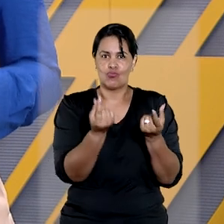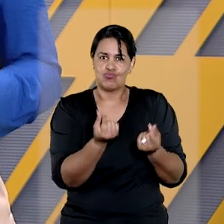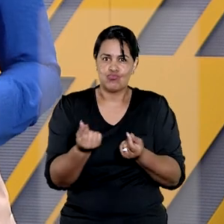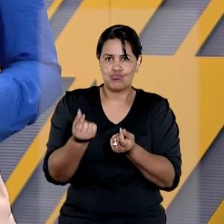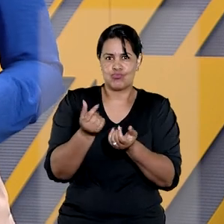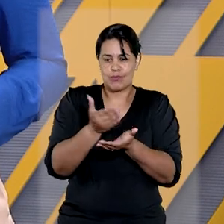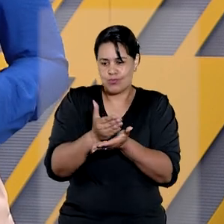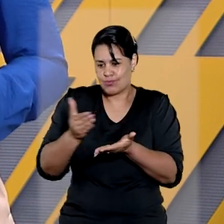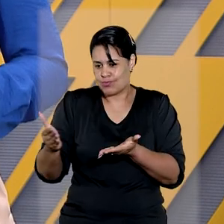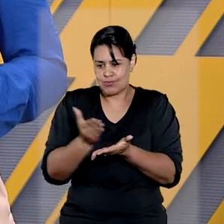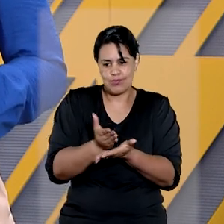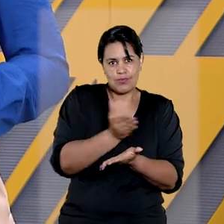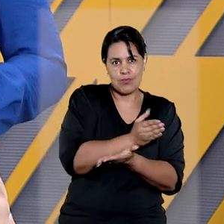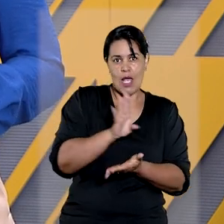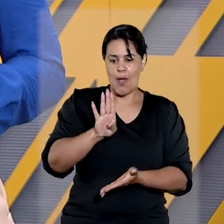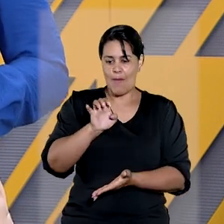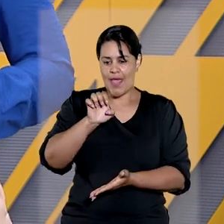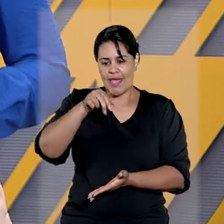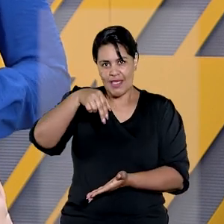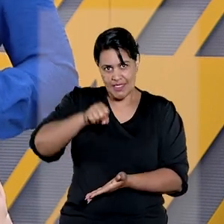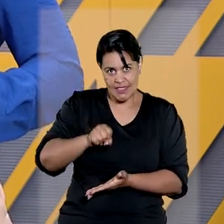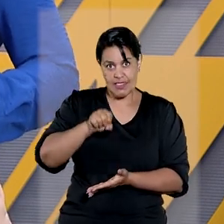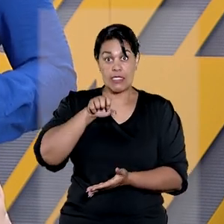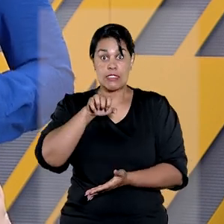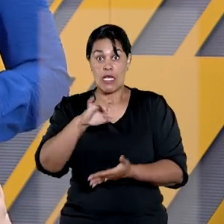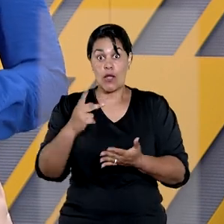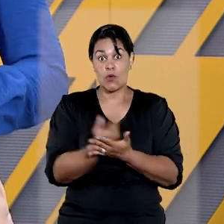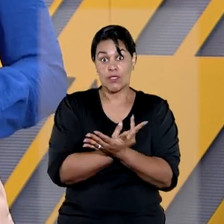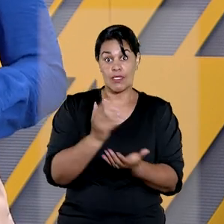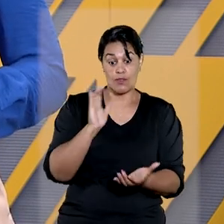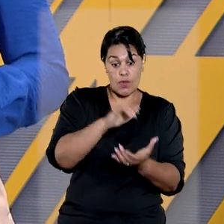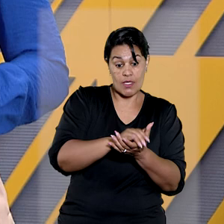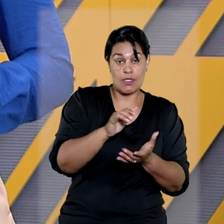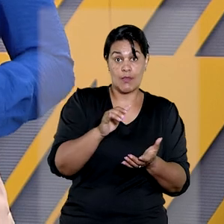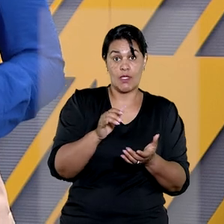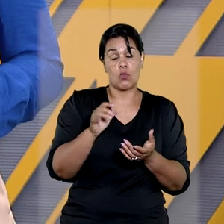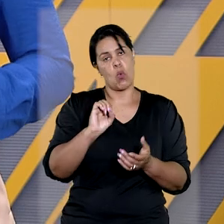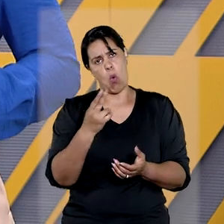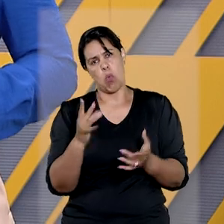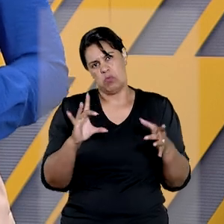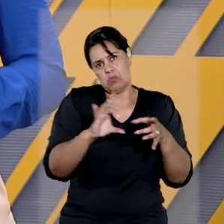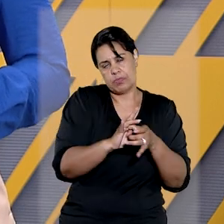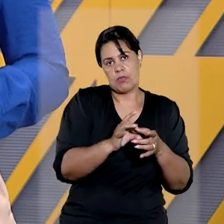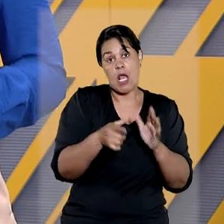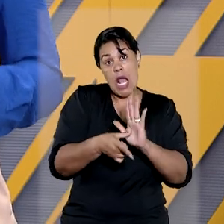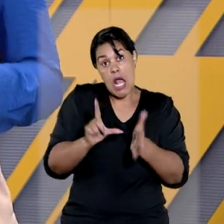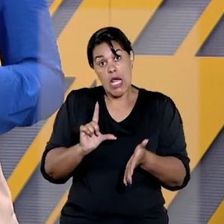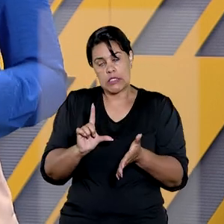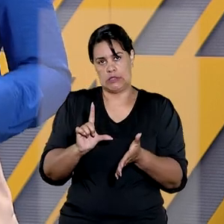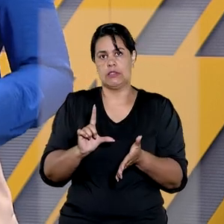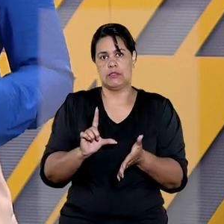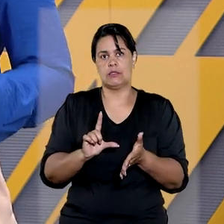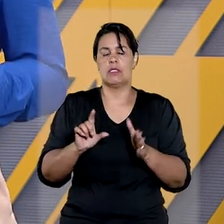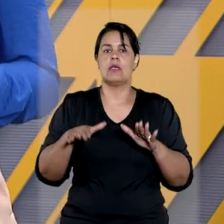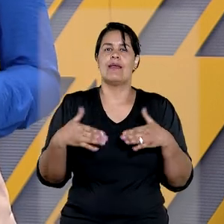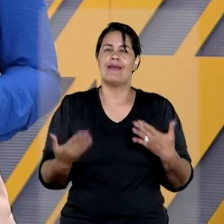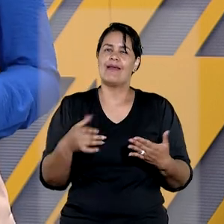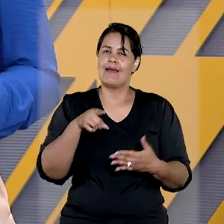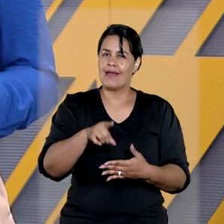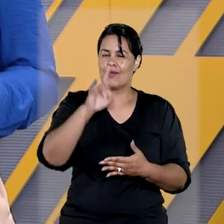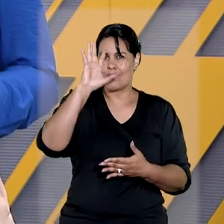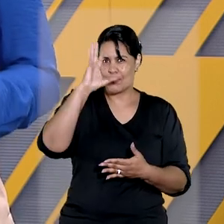iguais, mesmo que o início da união tenha sido antes do matrimônio. O colegiado considerou que não há impedimento